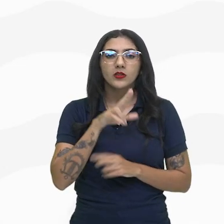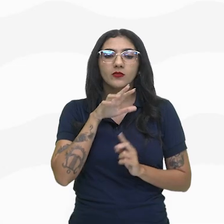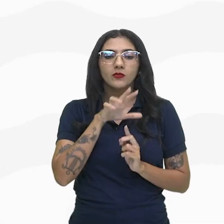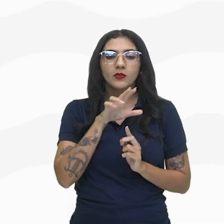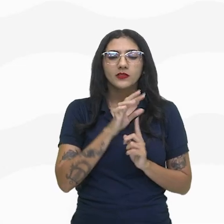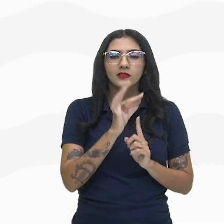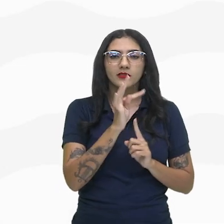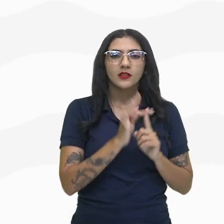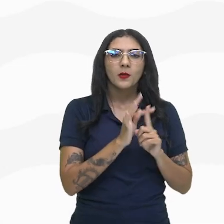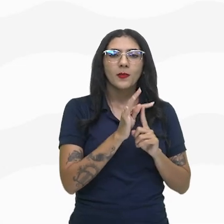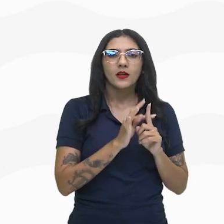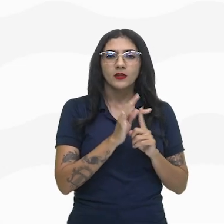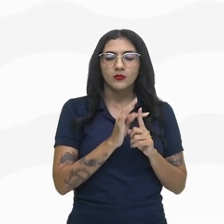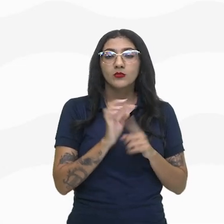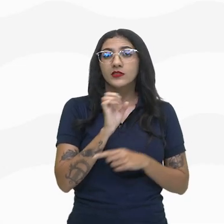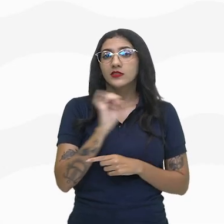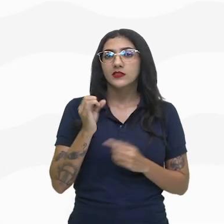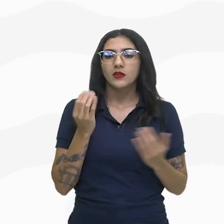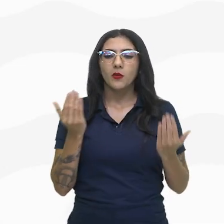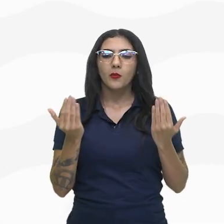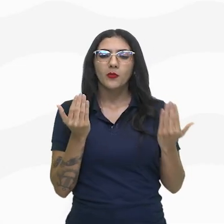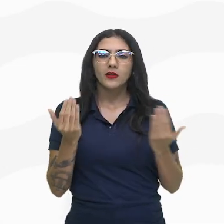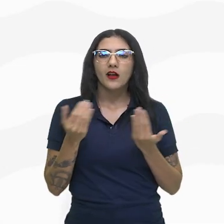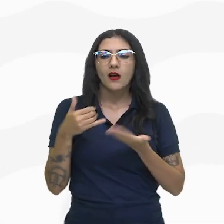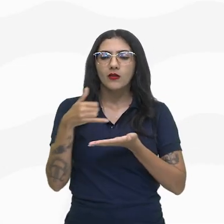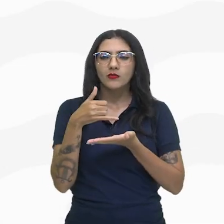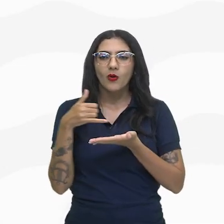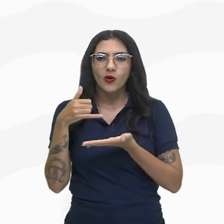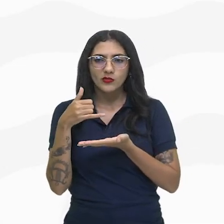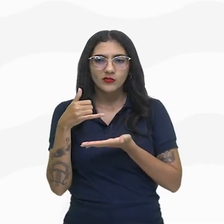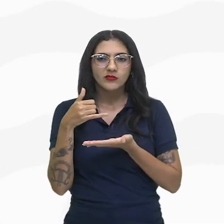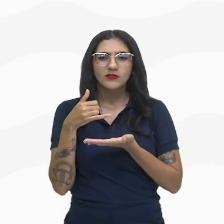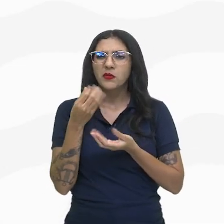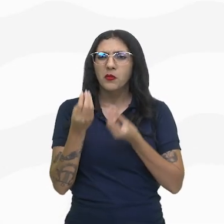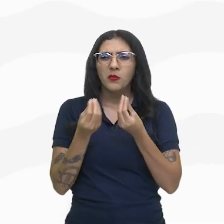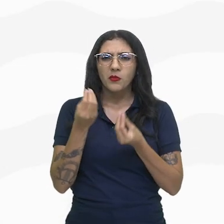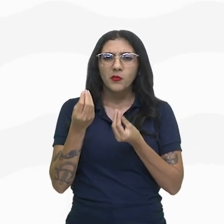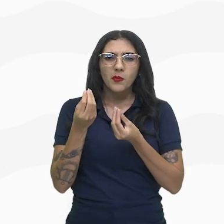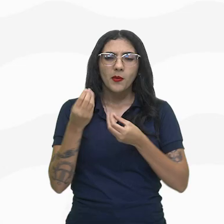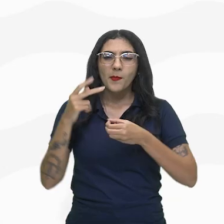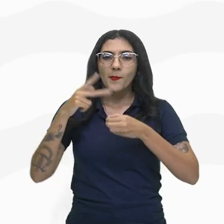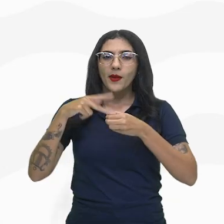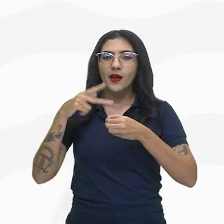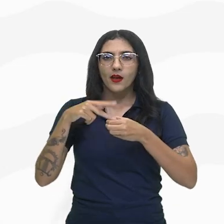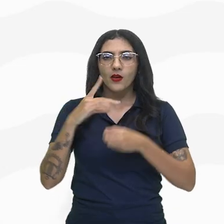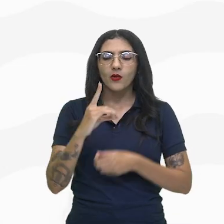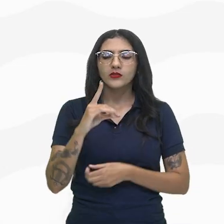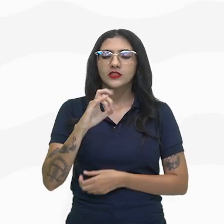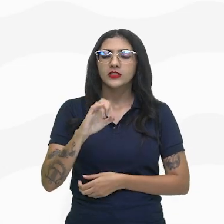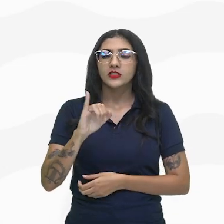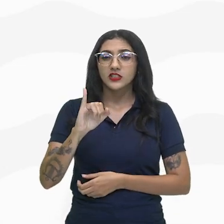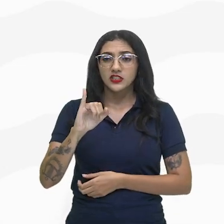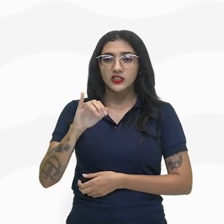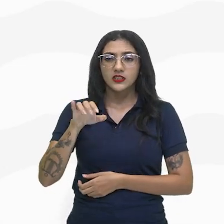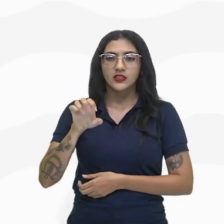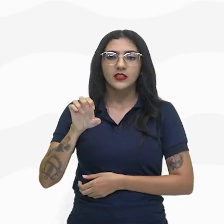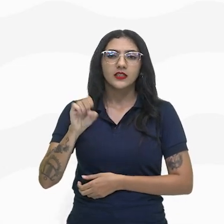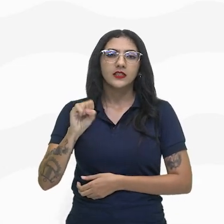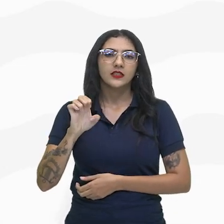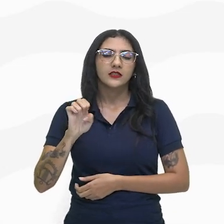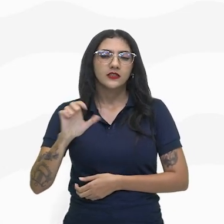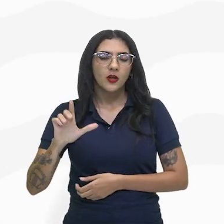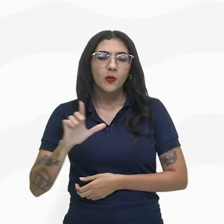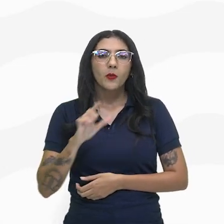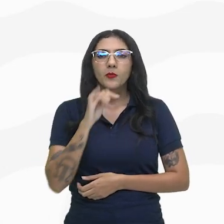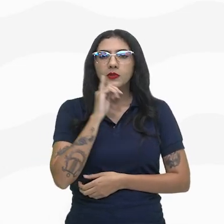valor energético comparado ao do óleo diesel. Então, é possível a gente reciclar plástico queimando o plástico